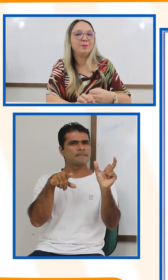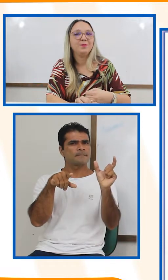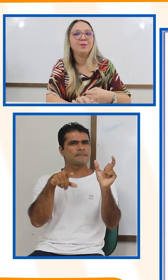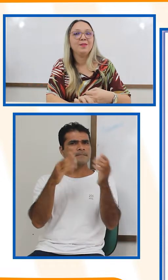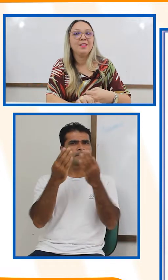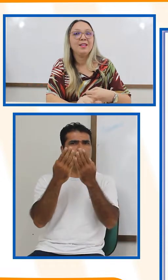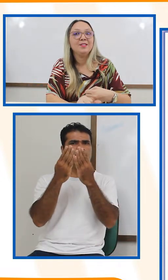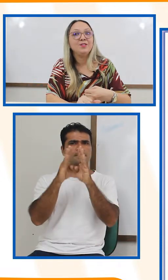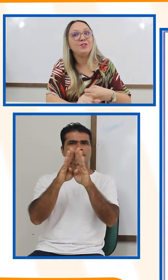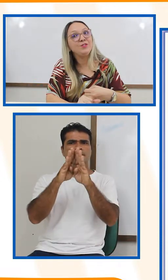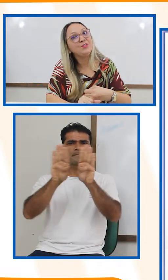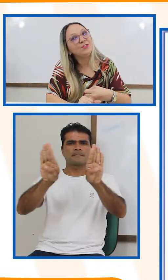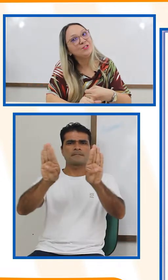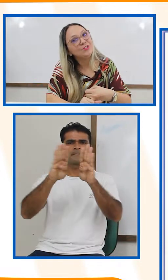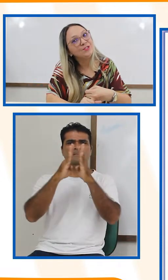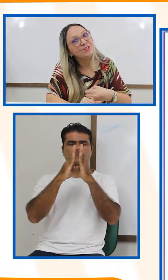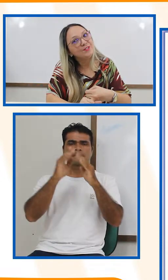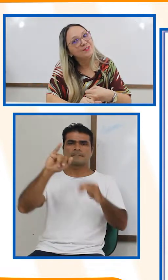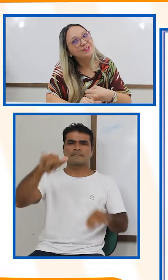Janela.